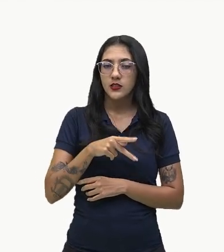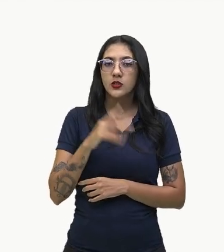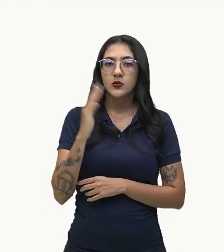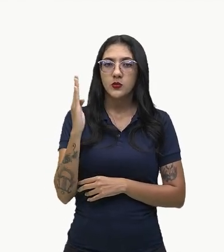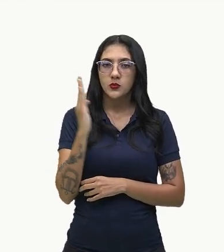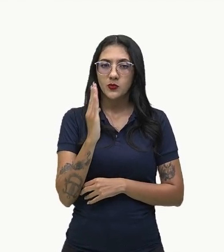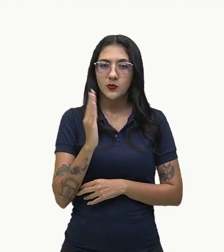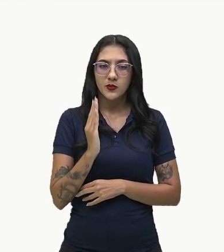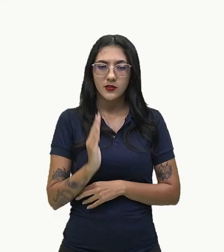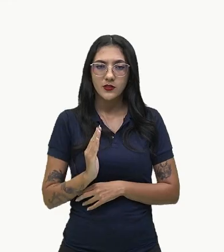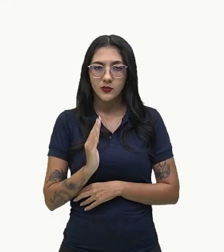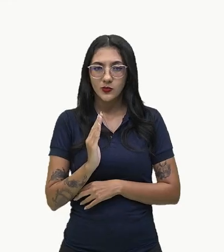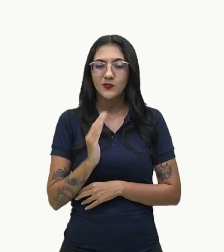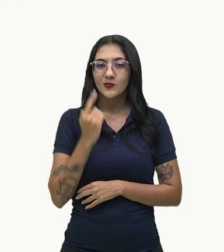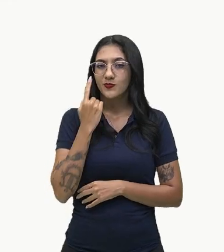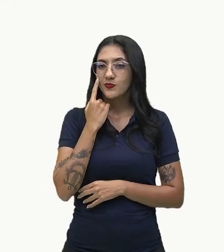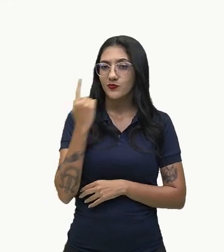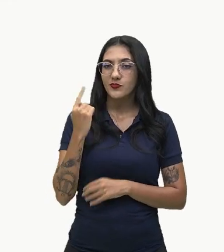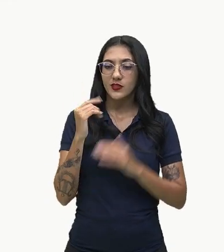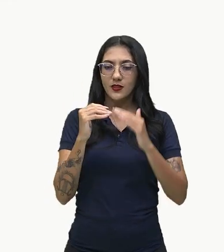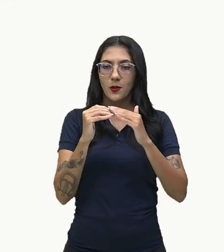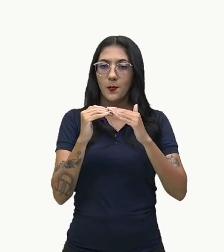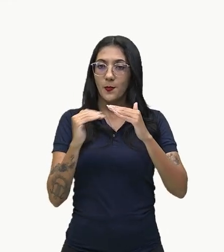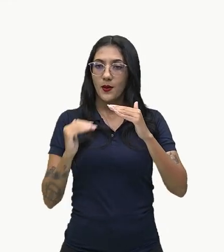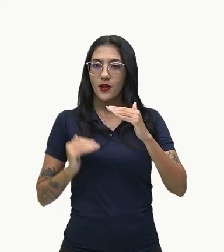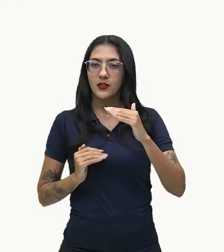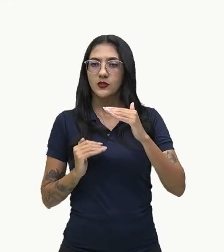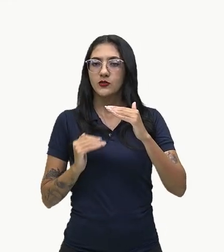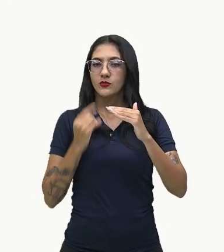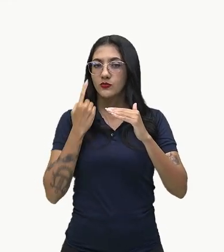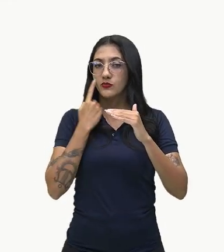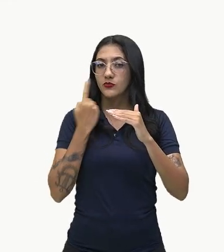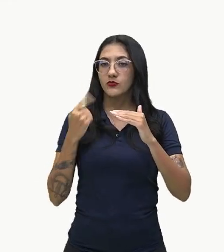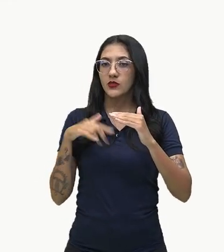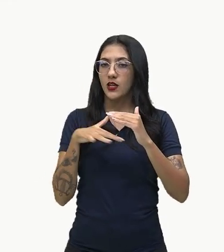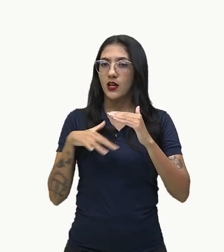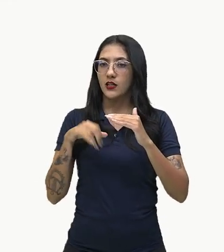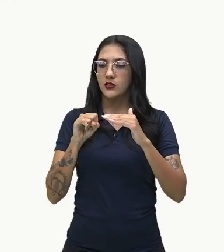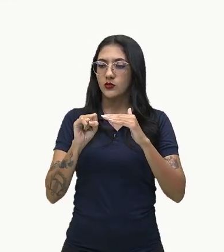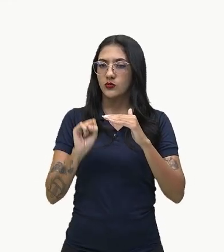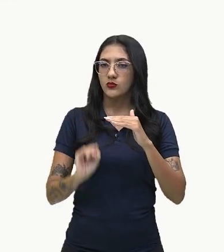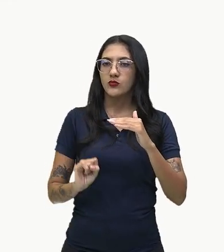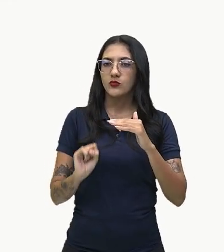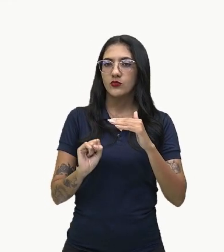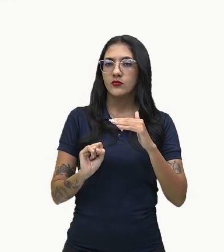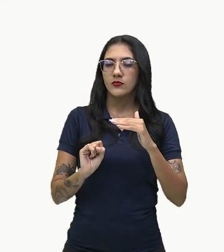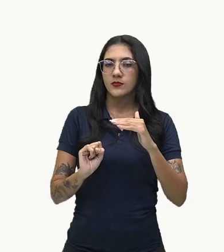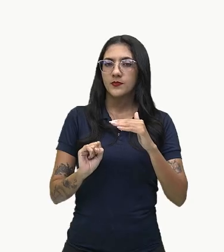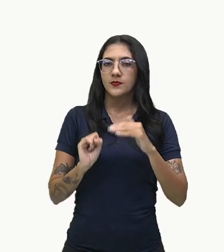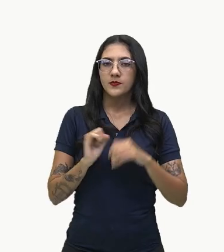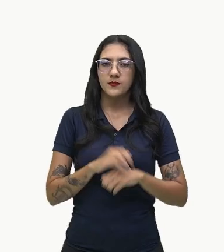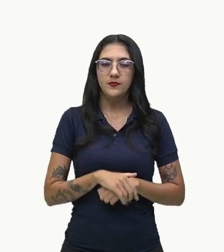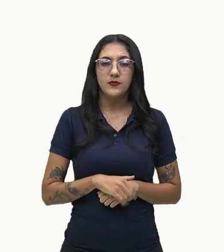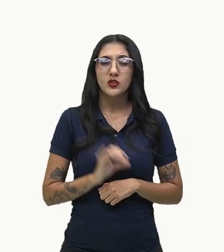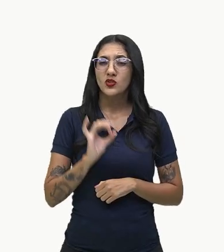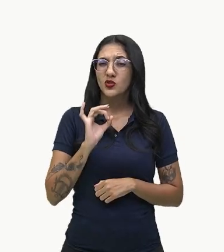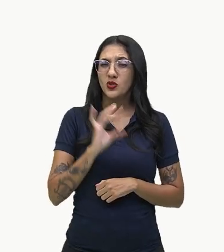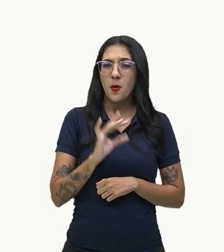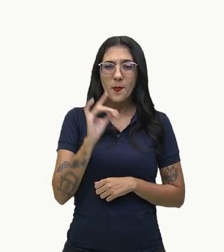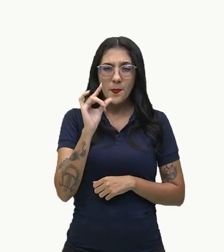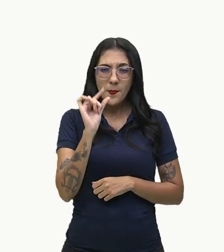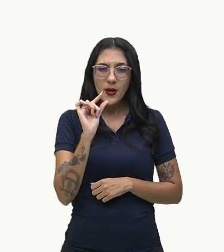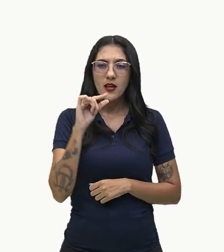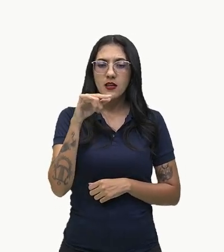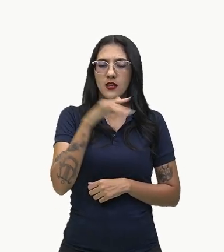essa parte que está abaixo da linha do Equador, está no hemisfério sul da Terra. Uma pequena parte do